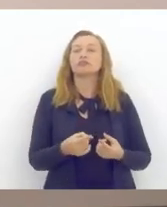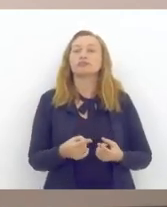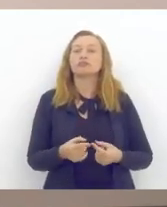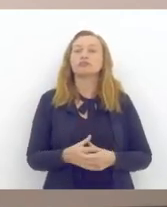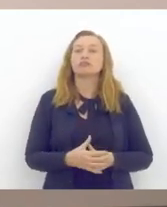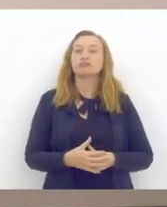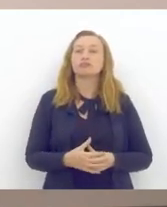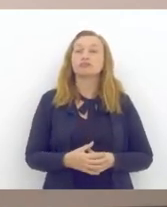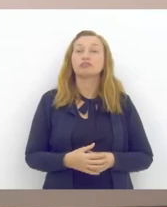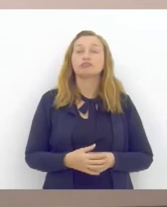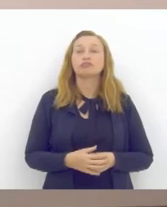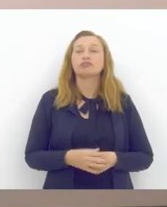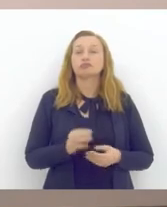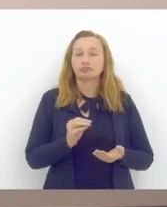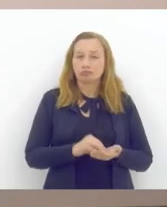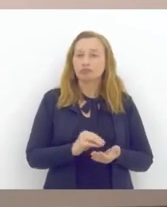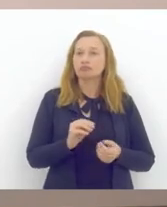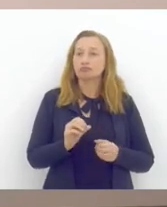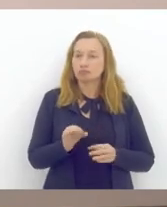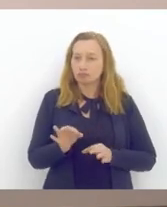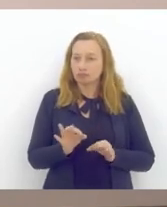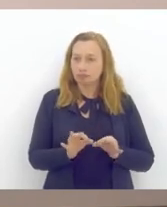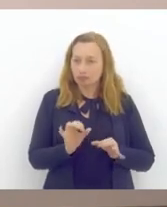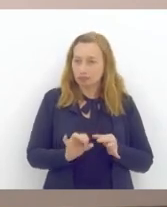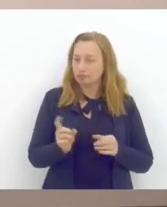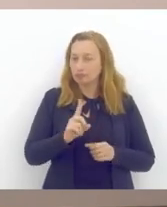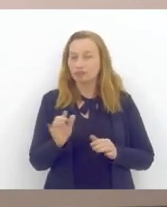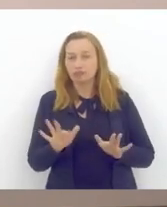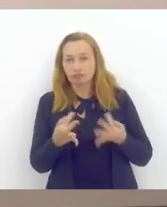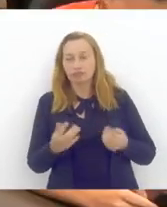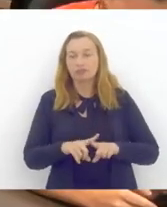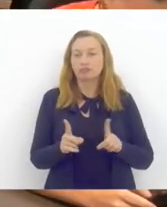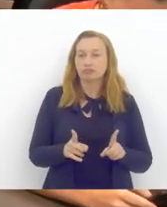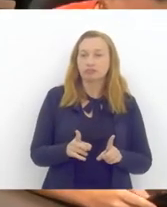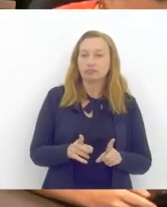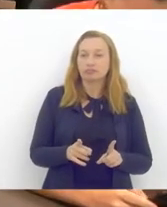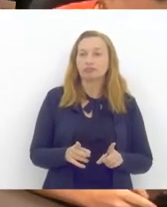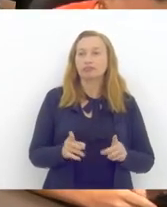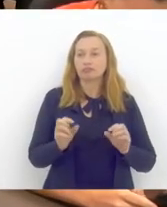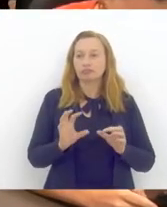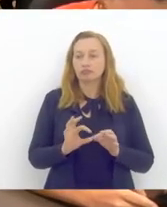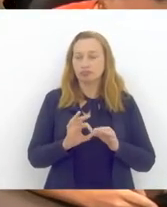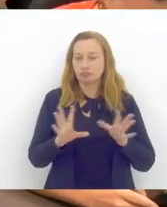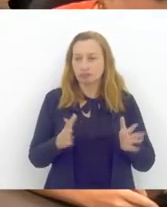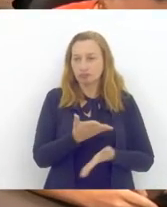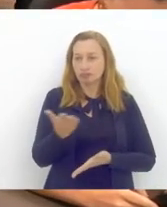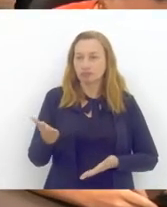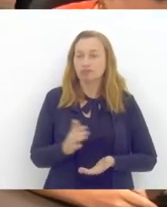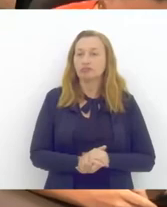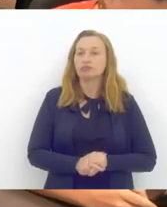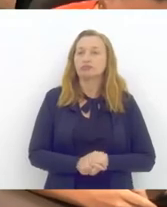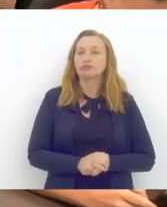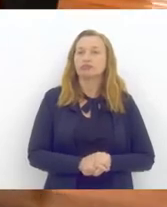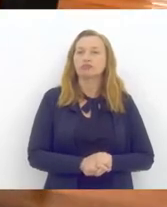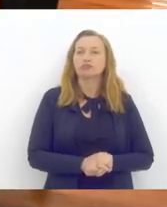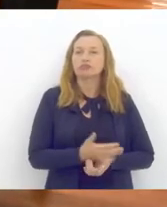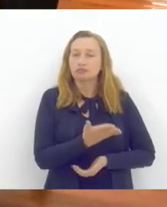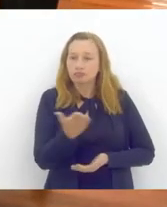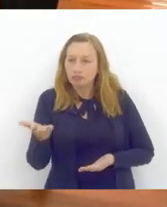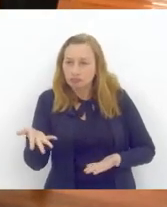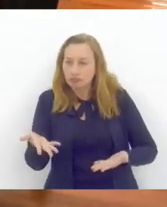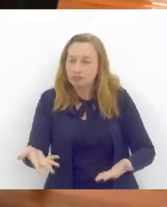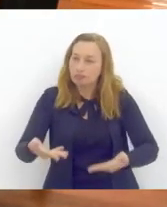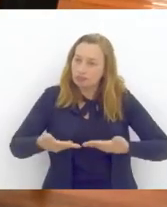né, que é uma coisa que ainda falta fazer, que também não é simples, mas, de qualquer maneira, deixar isso em aberto. E os senhores que foram